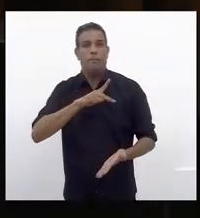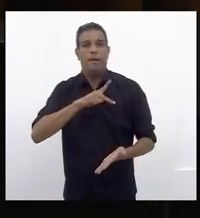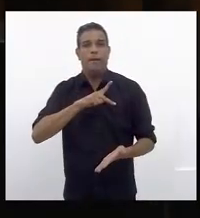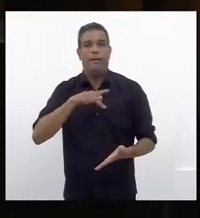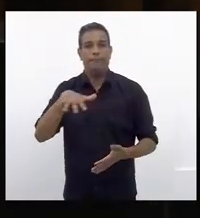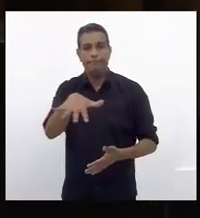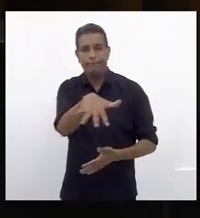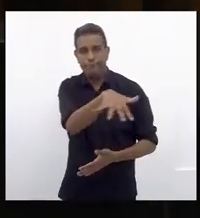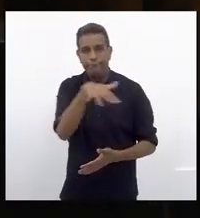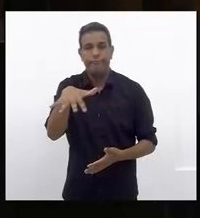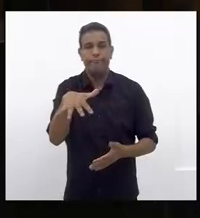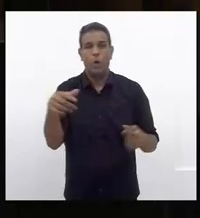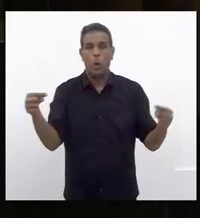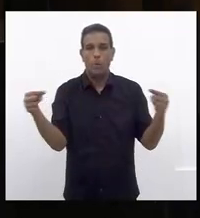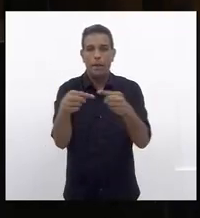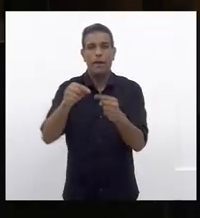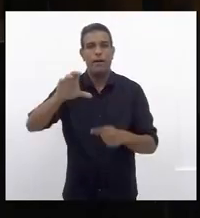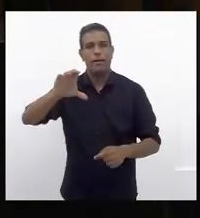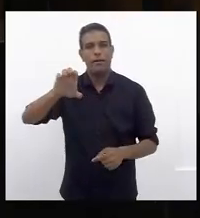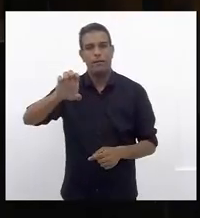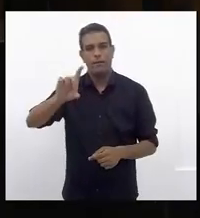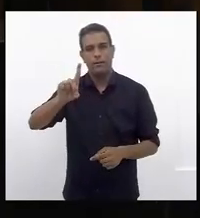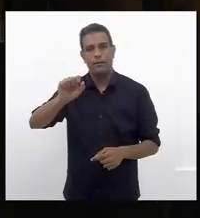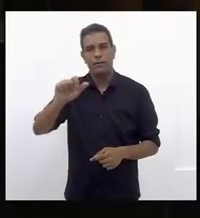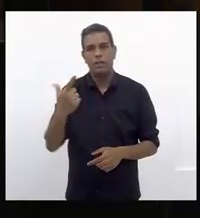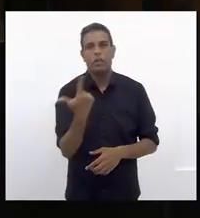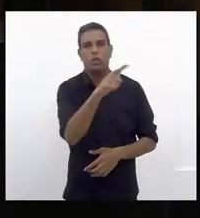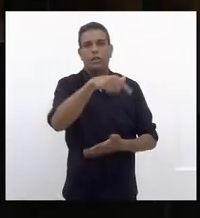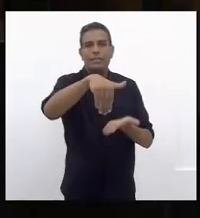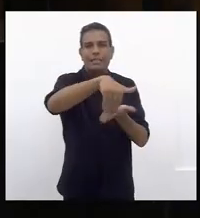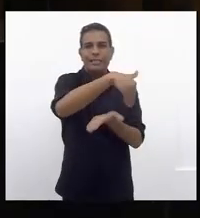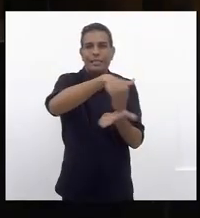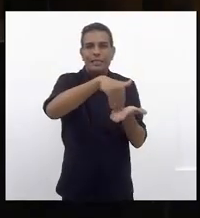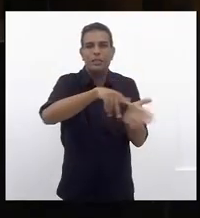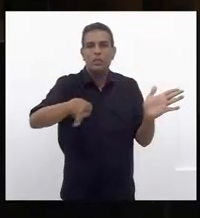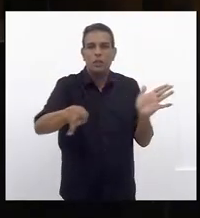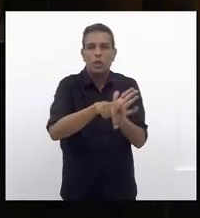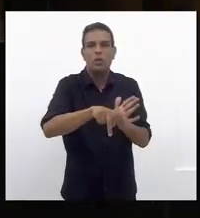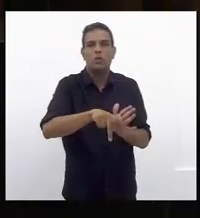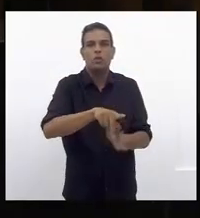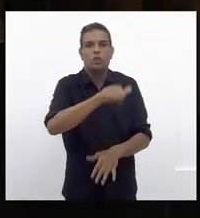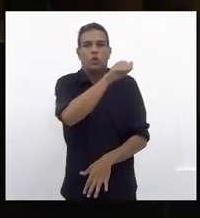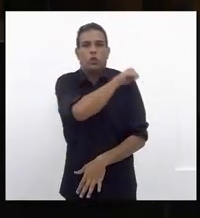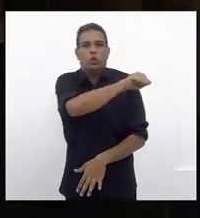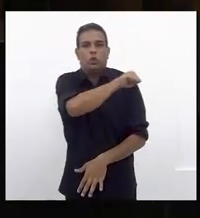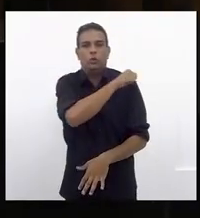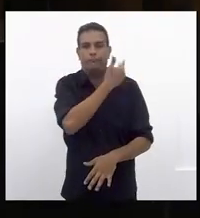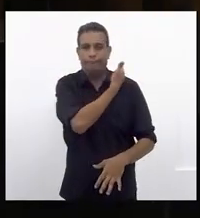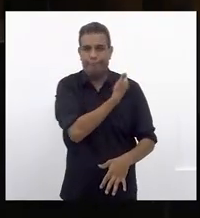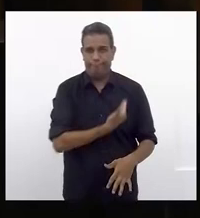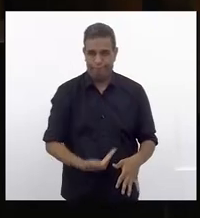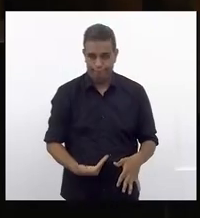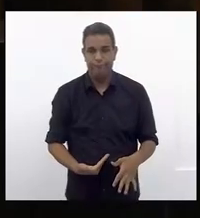então administrada pela SEDAI, serão geridos pela Secretaria de Estado de Planejamento do Governo do Estado do Rio de Janeiro, até que